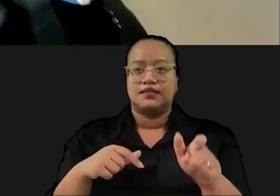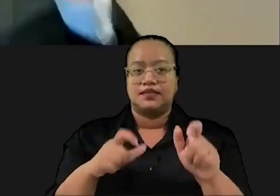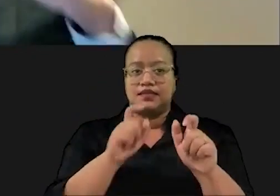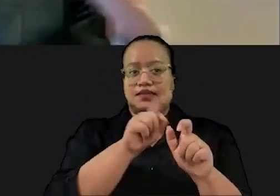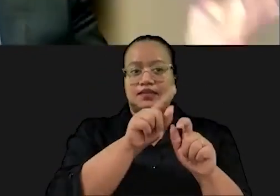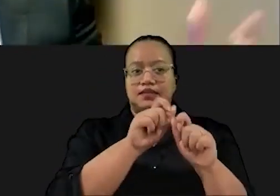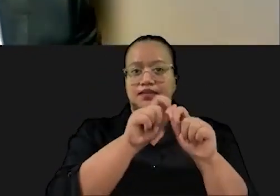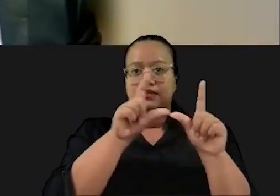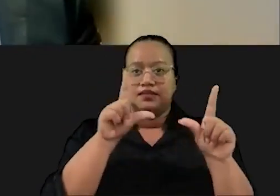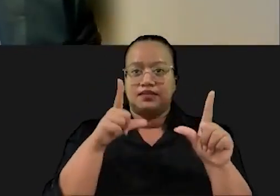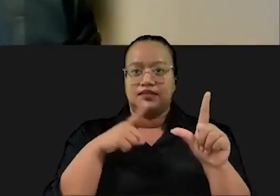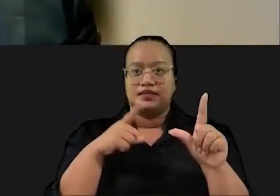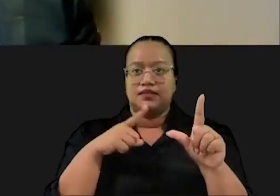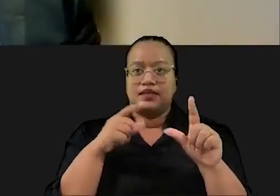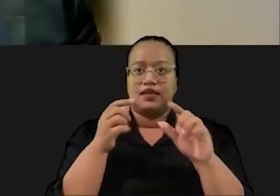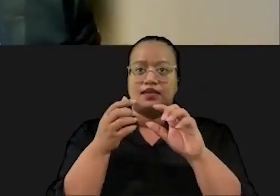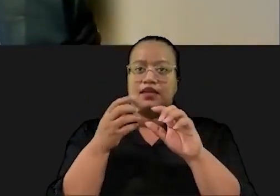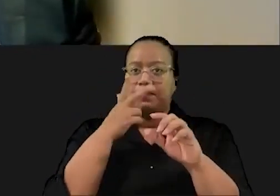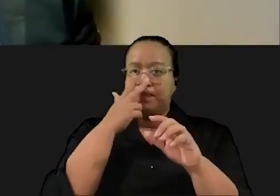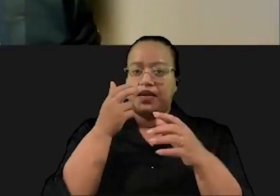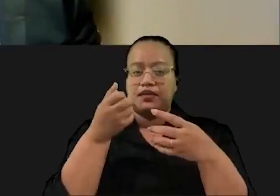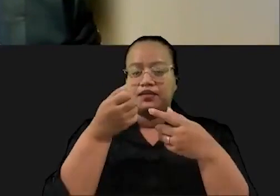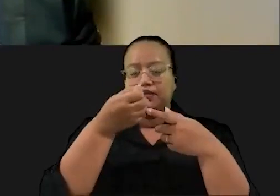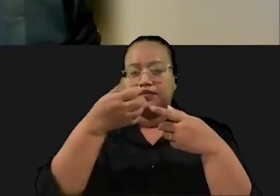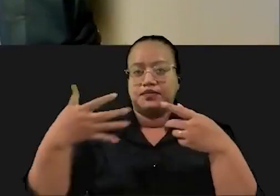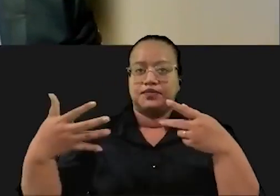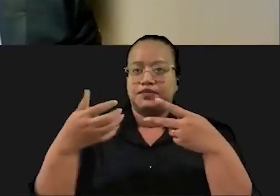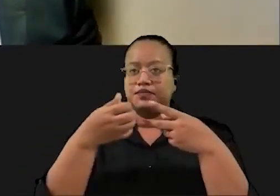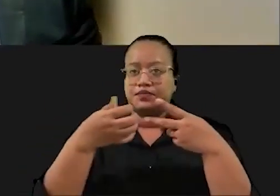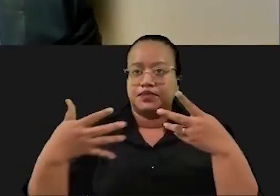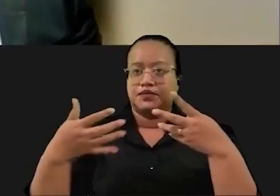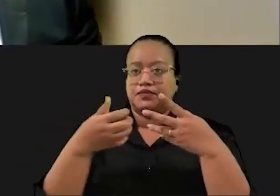vamos dizer assim, do painel do usuário, né?